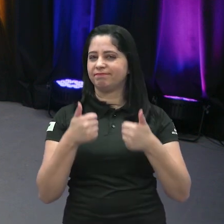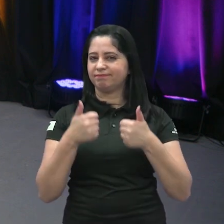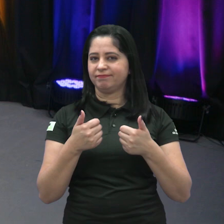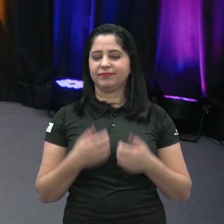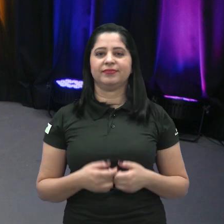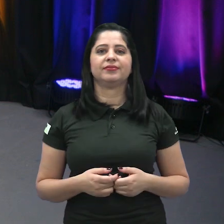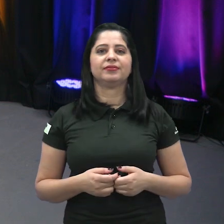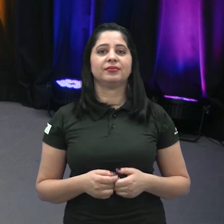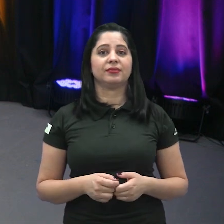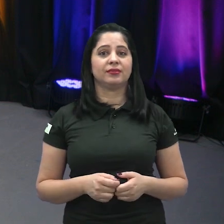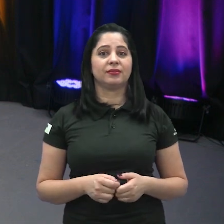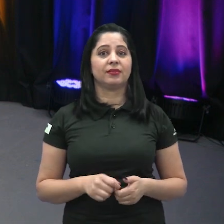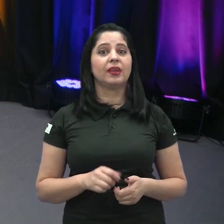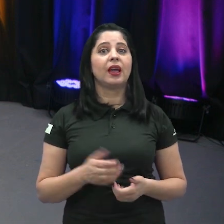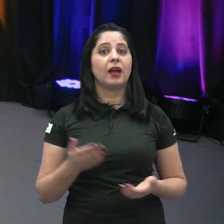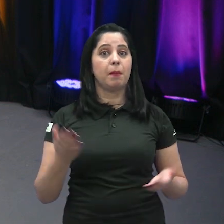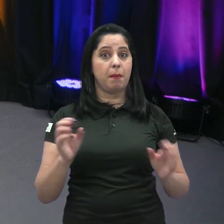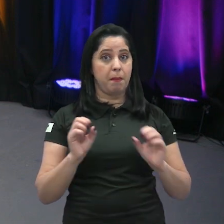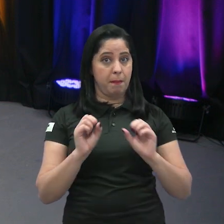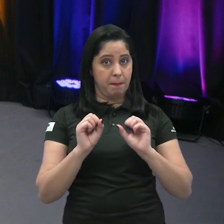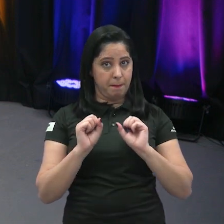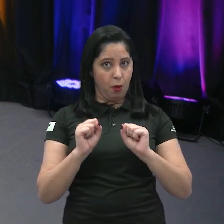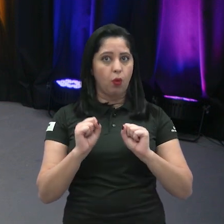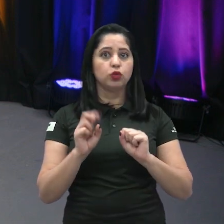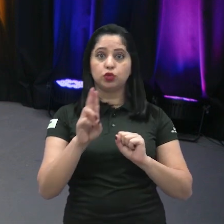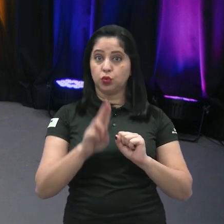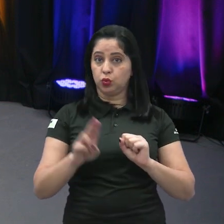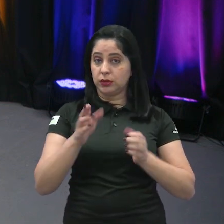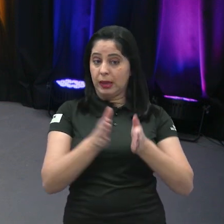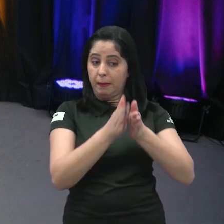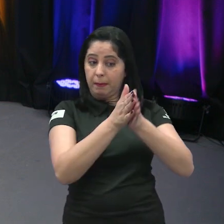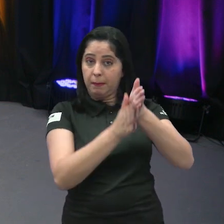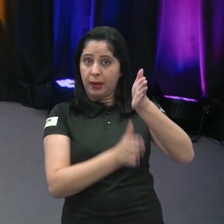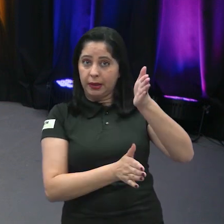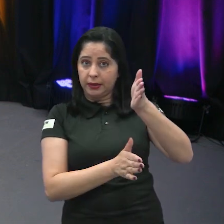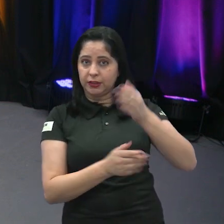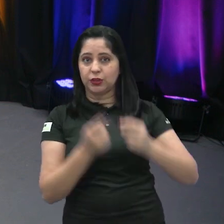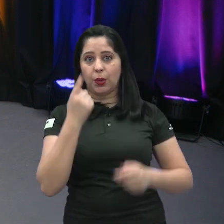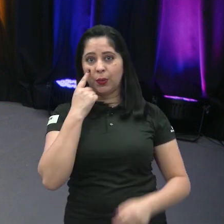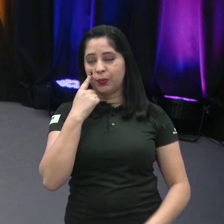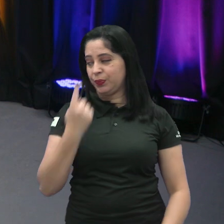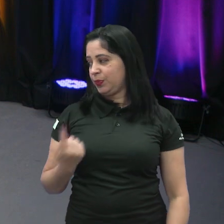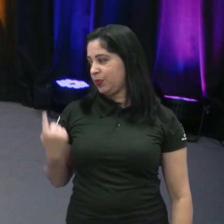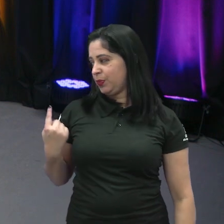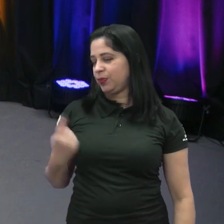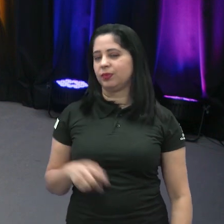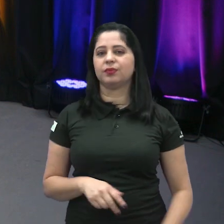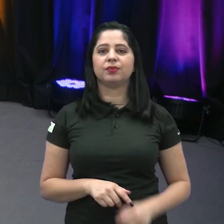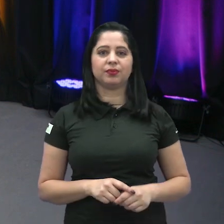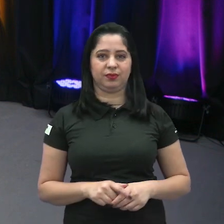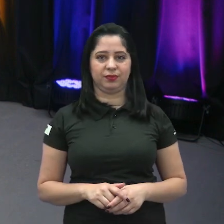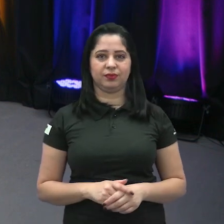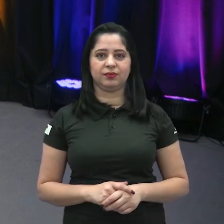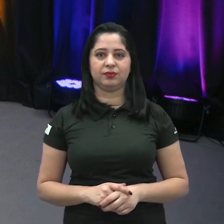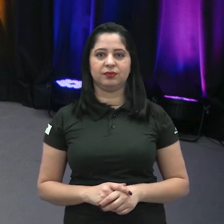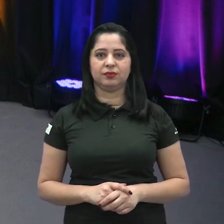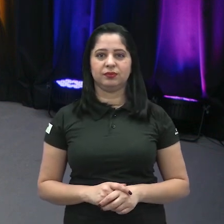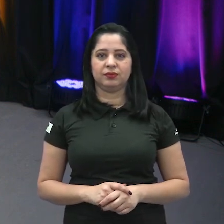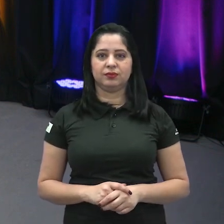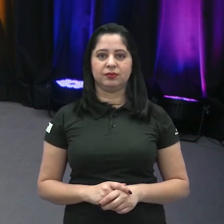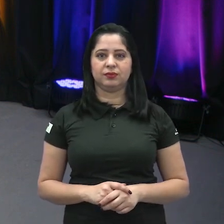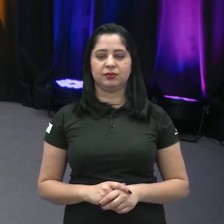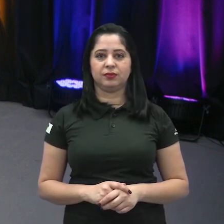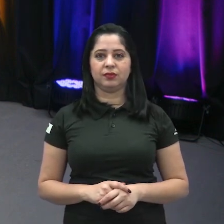Ótimo, muito bem. Vamos aproveitar que nós já estamos com apoio aqui, pode ser a parede também. Apoiou, puxa a pontinha do pé.